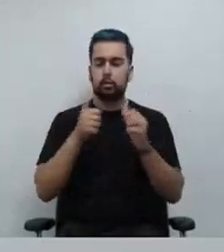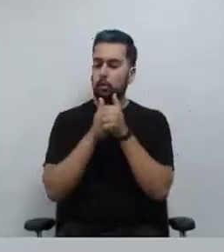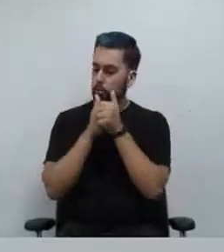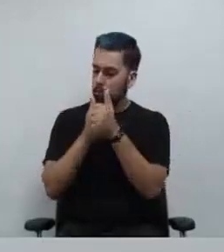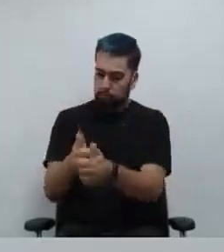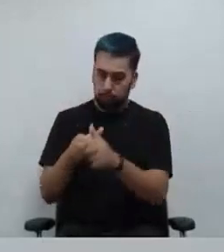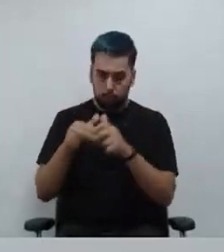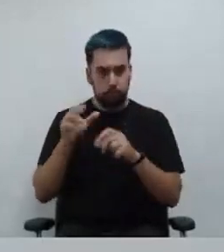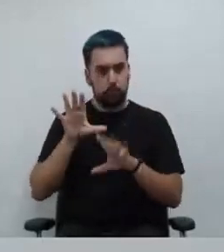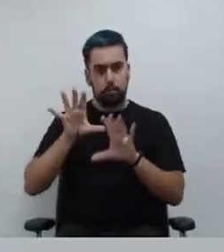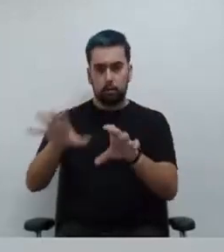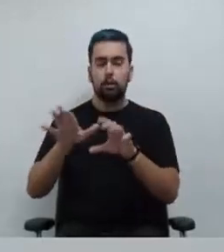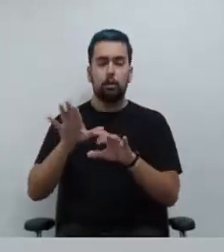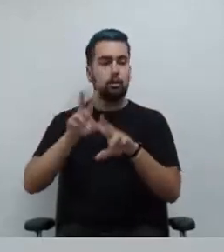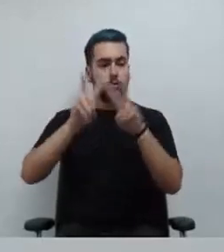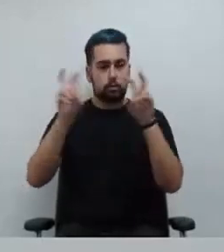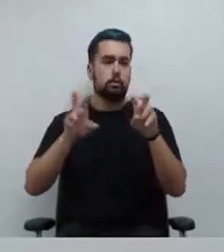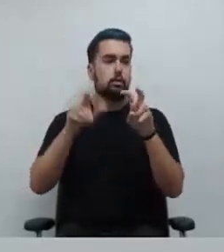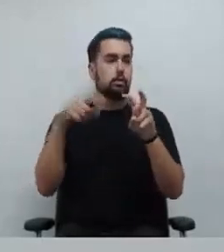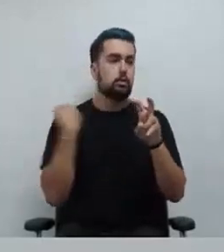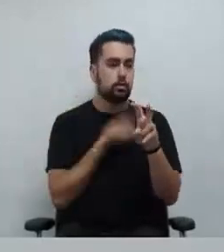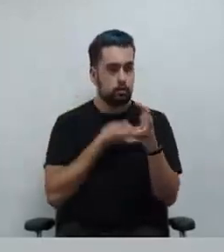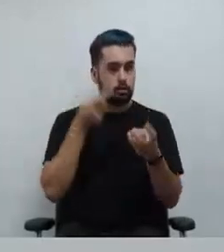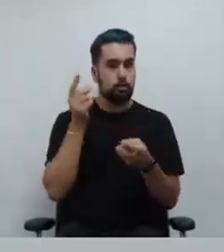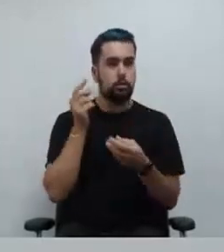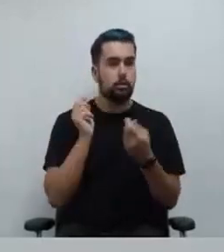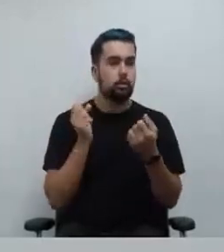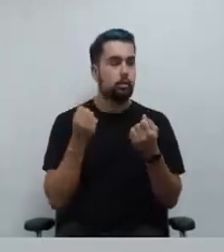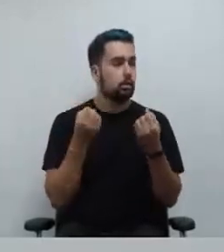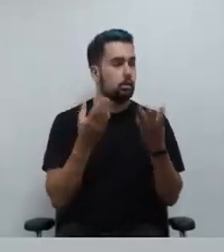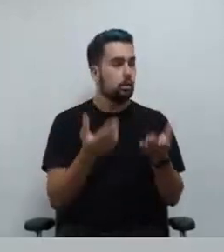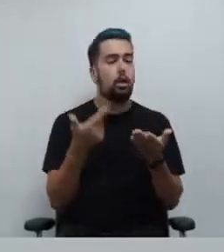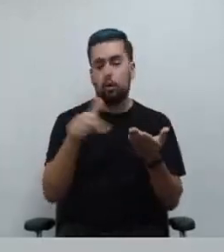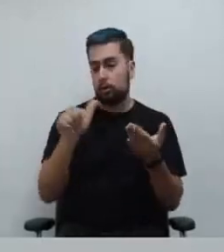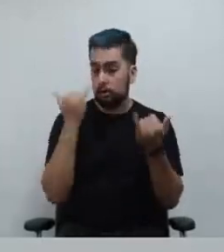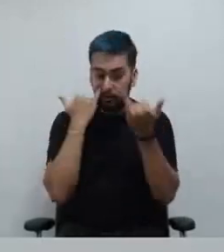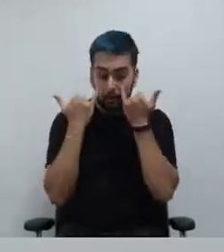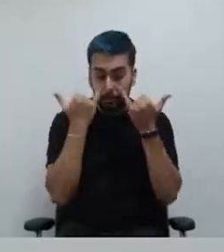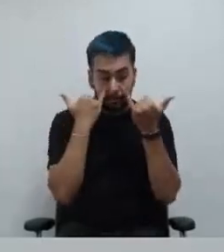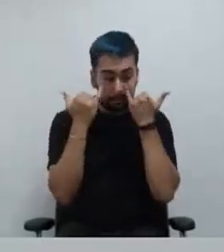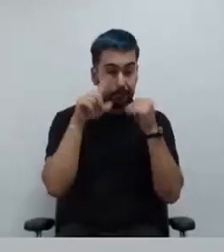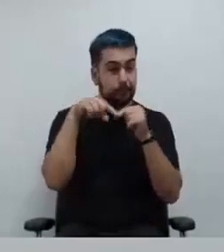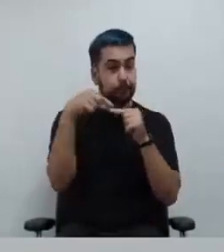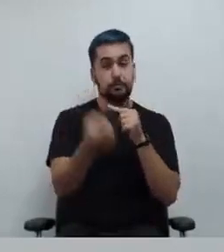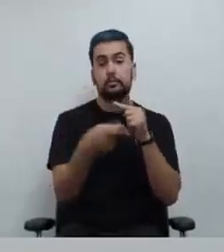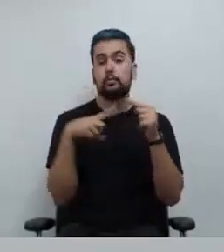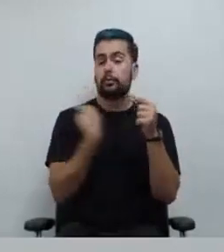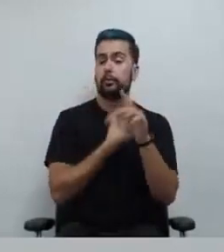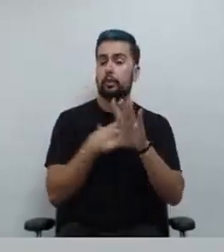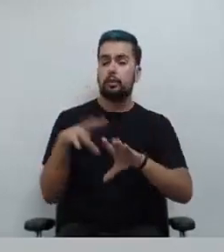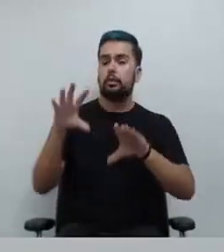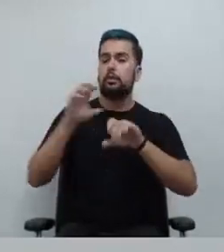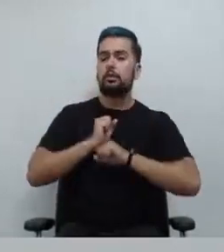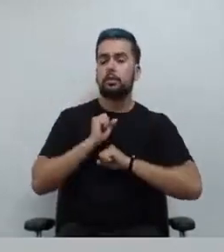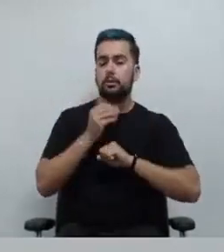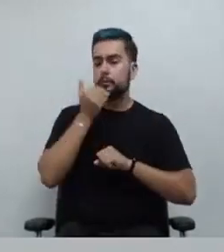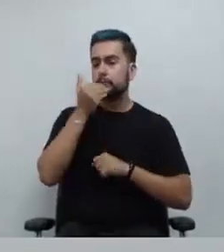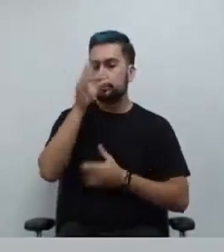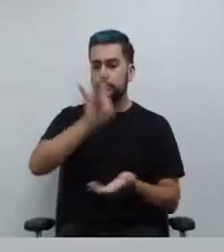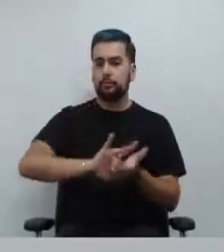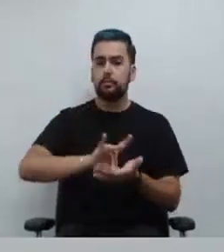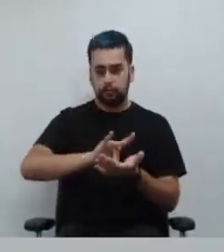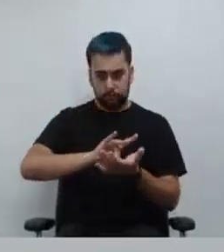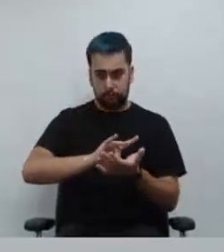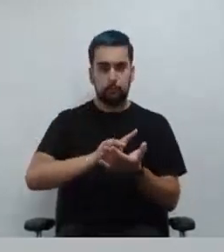caso e a gente dá outras notícias assim que tivermos, mas pedir, de fato, como